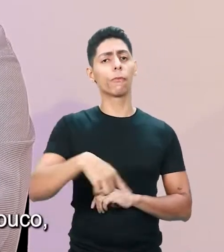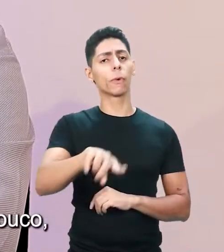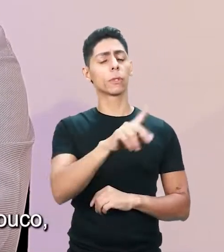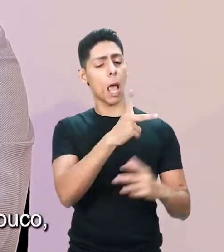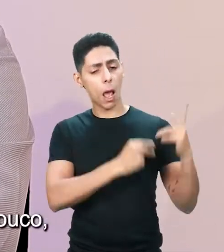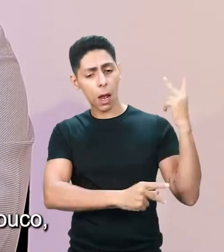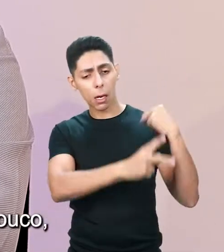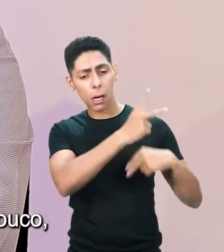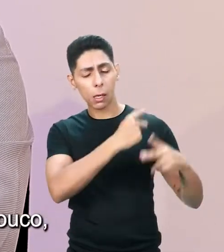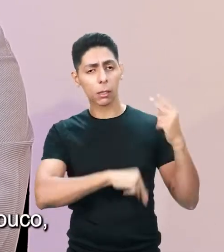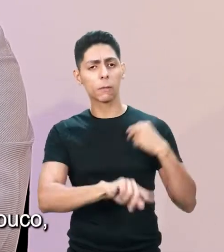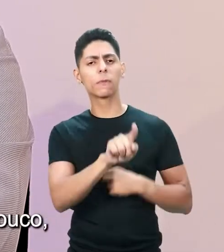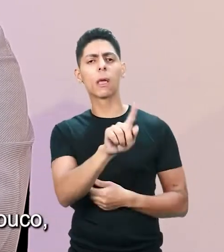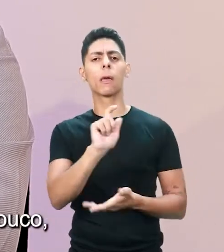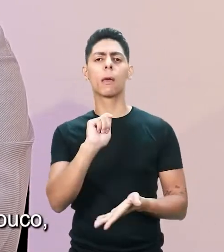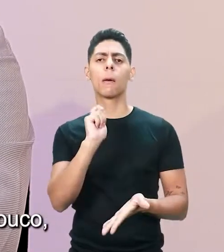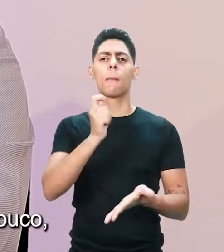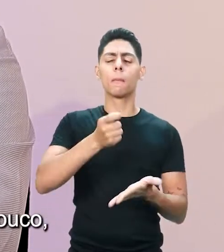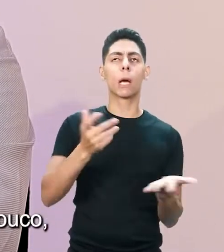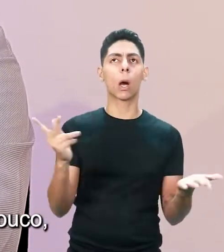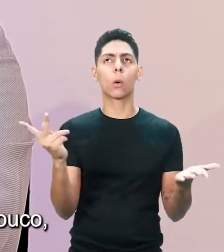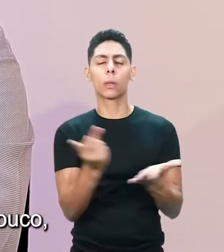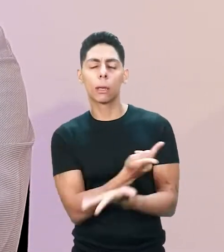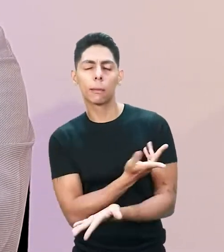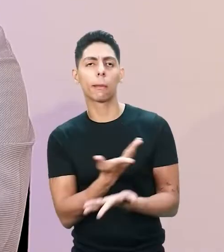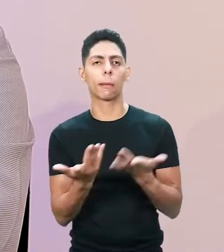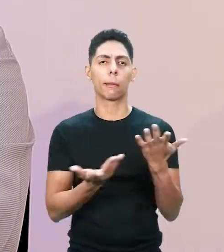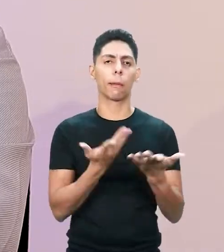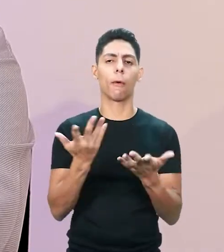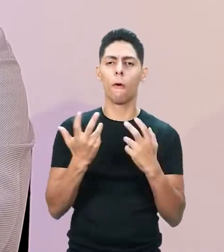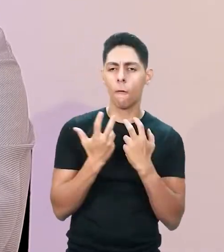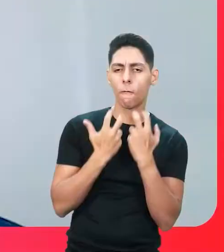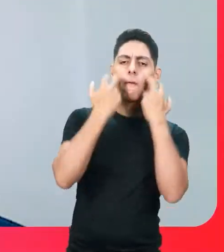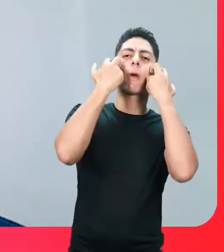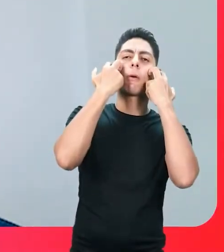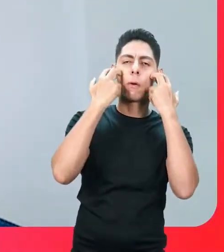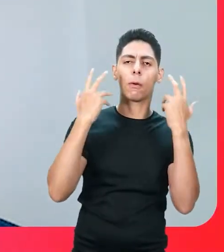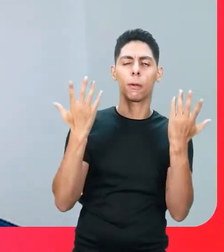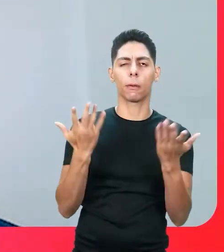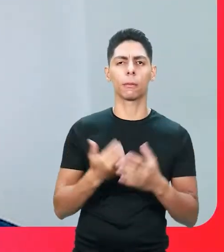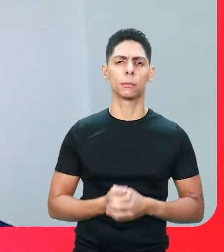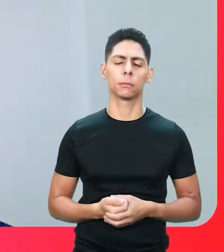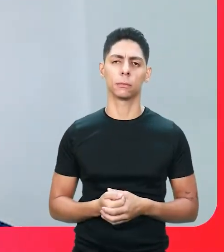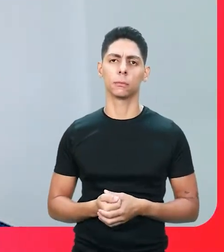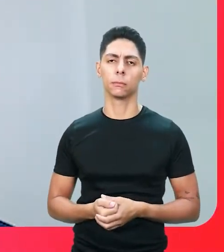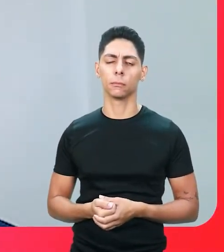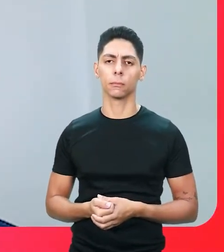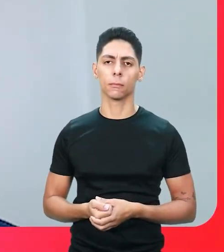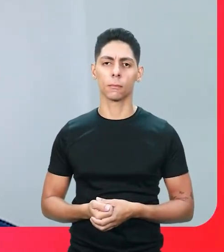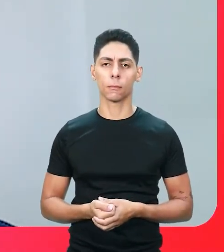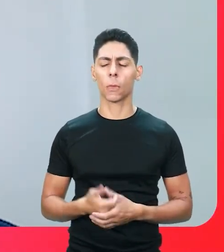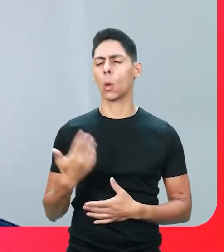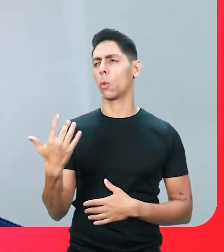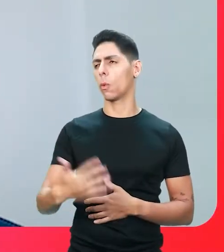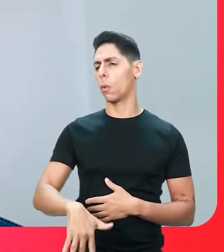adolescência, você pagou algum mico por enxergar bem pouco, professor? Ah, rapaz,